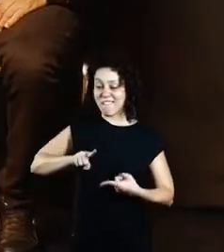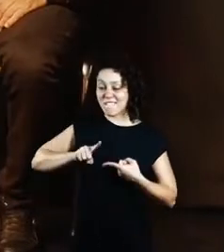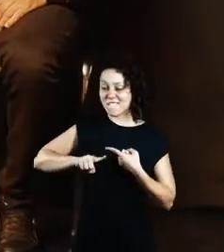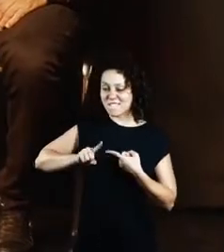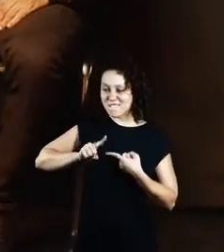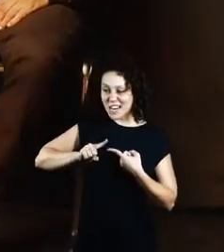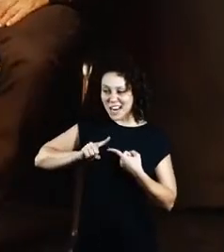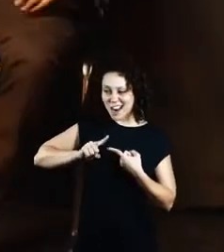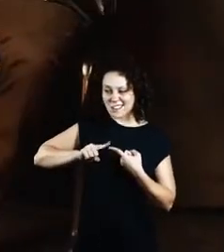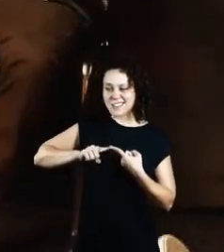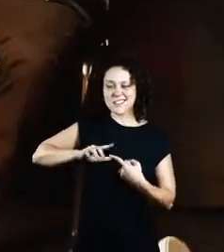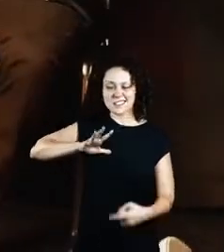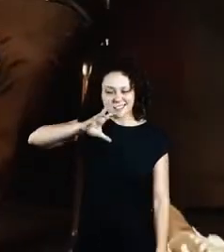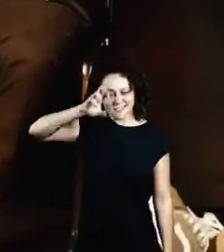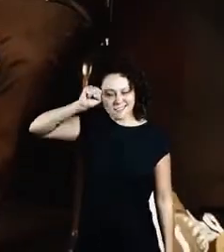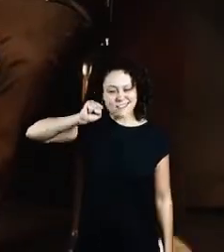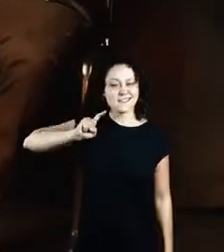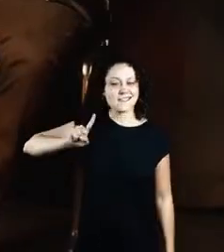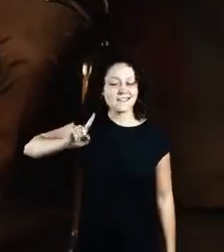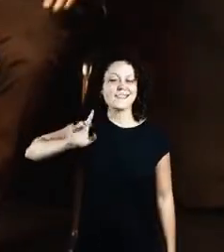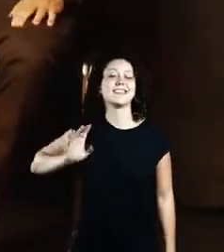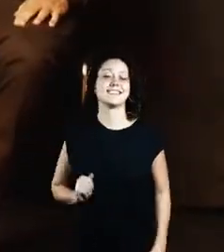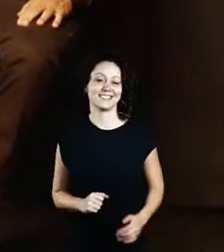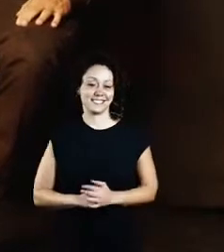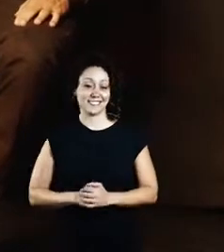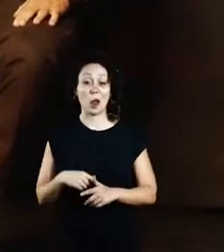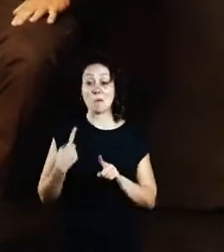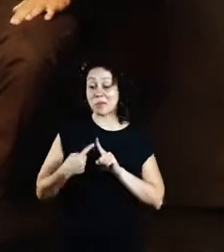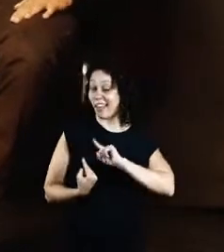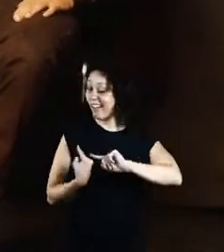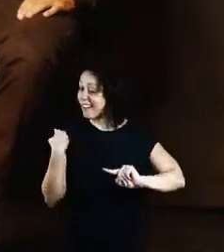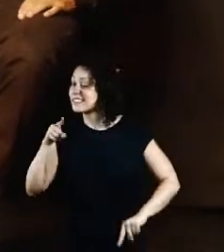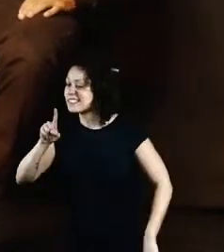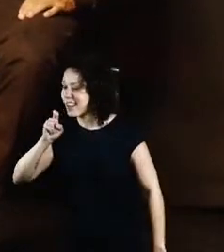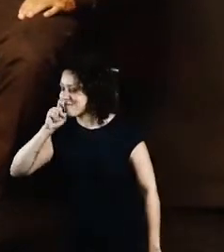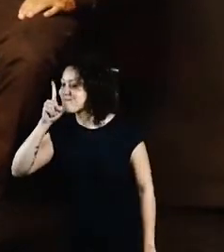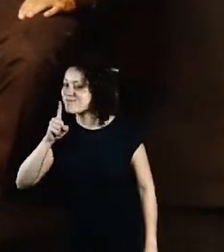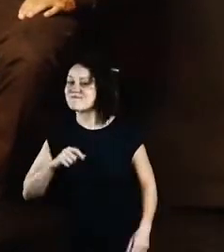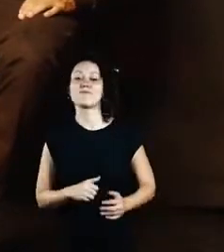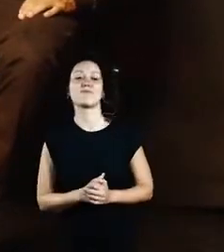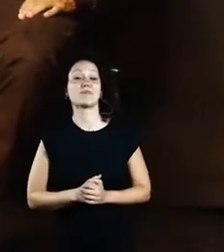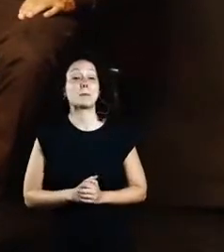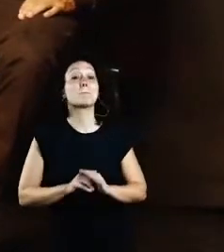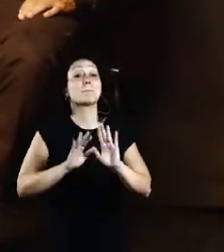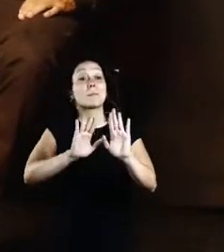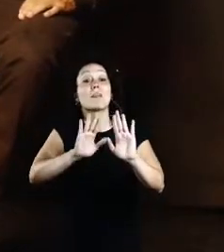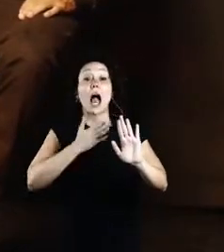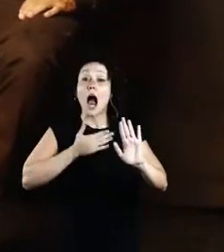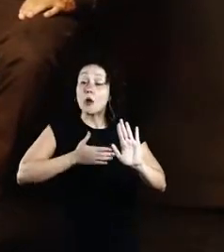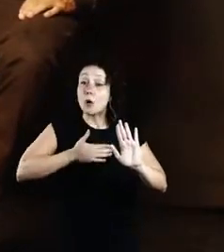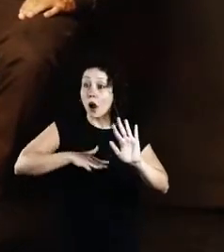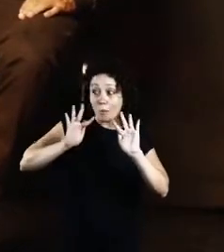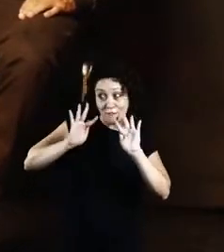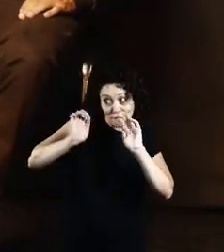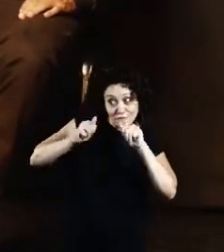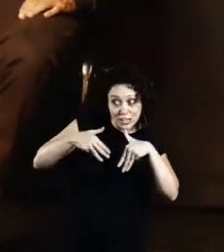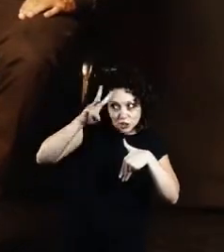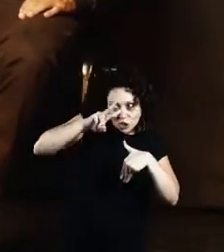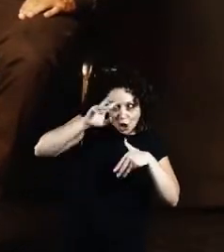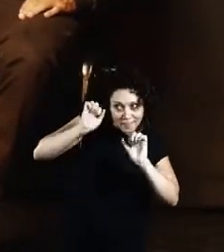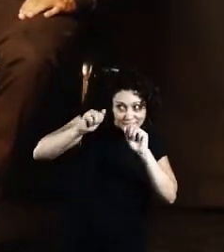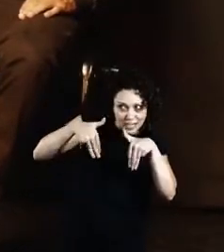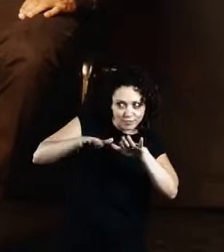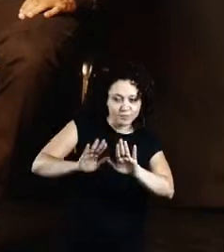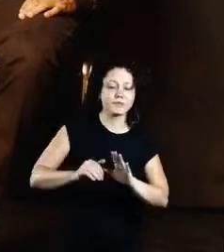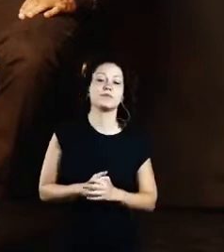Cri? Aí depois... Mas sabe quem me ensinou aí depois... Aí deixa eu terminar aqui, ó. Aí depois, na